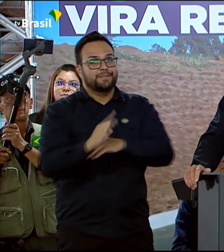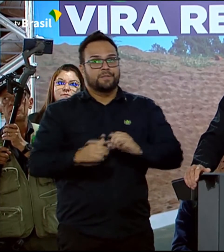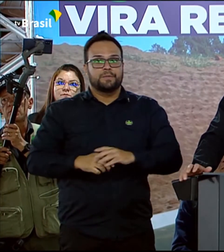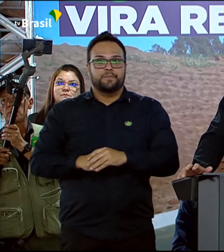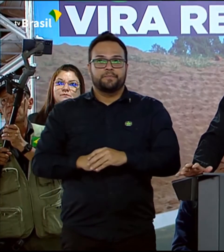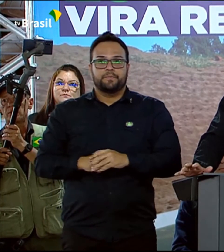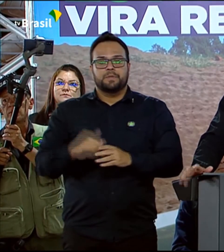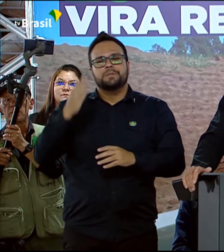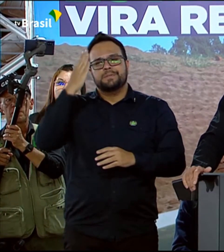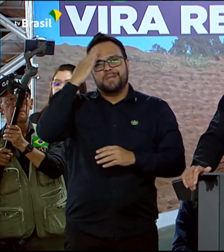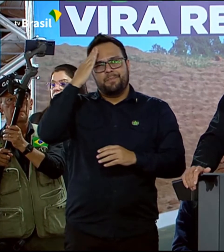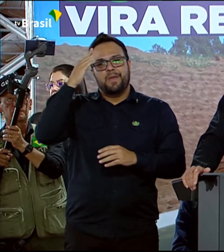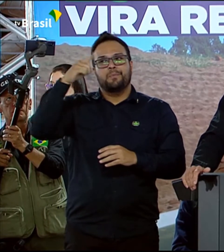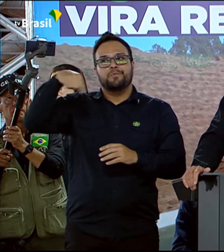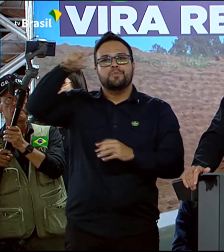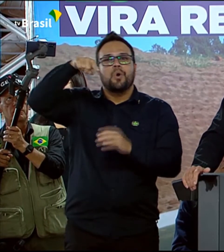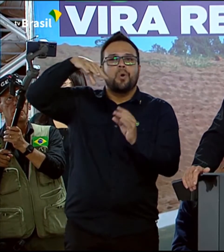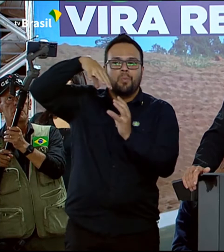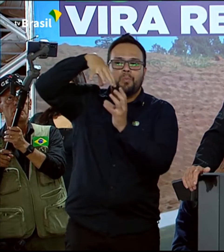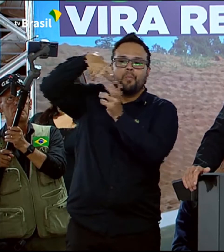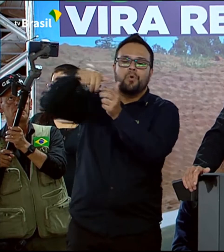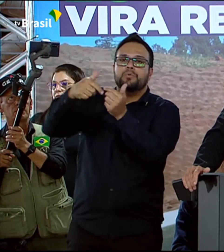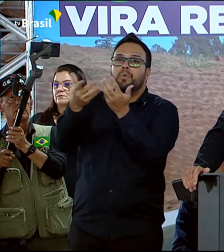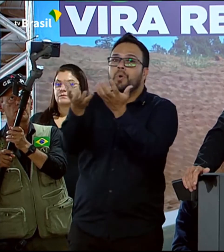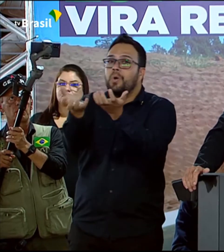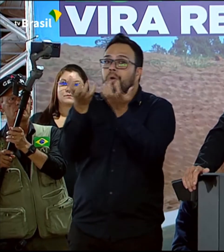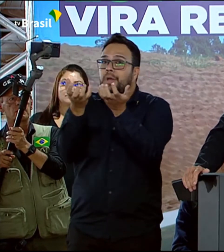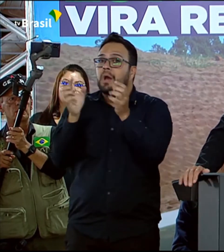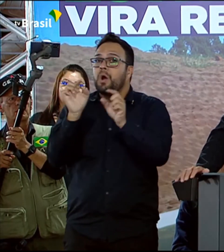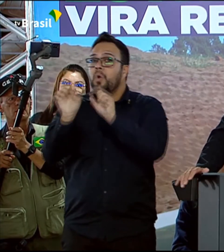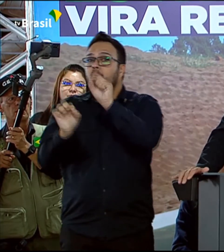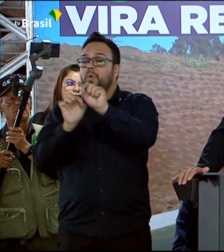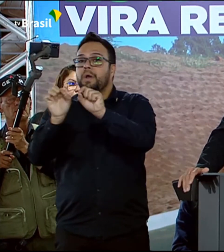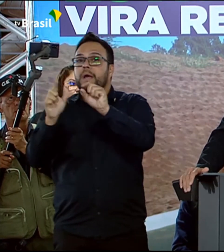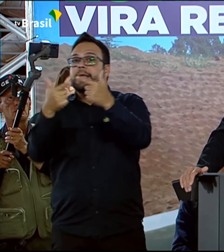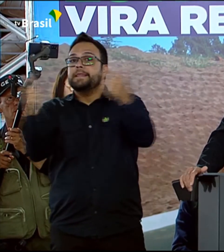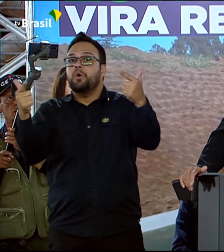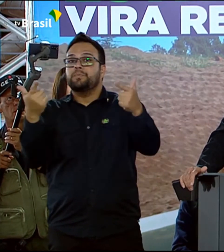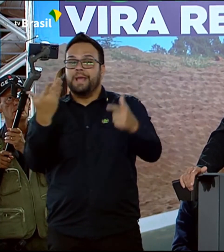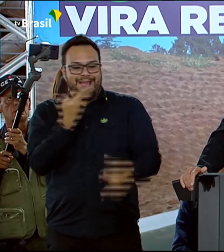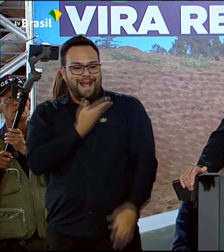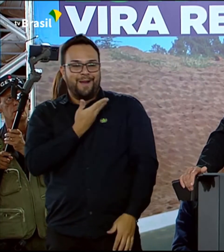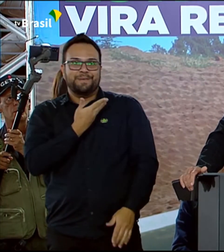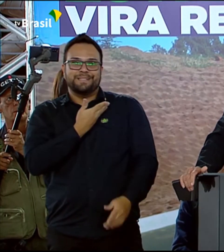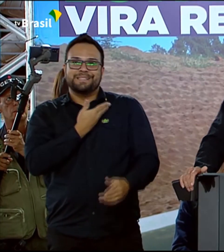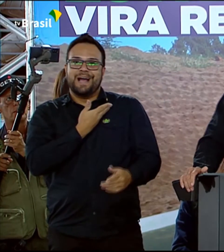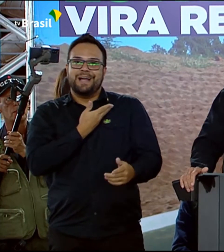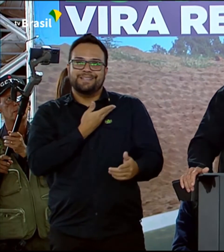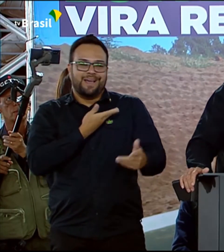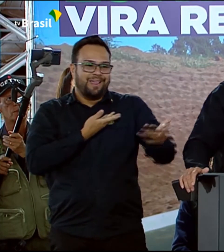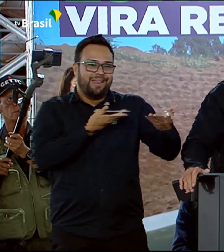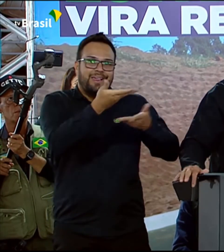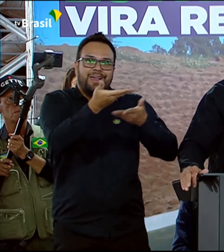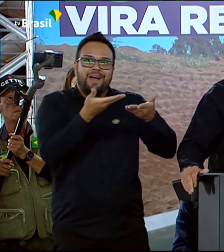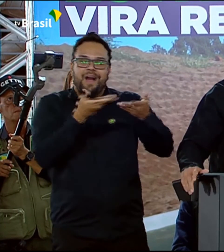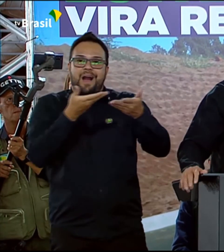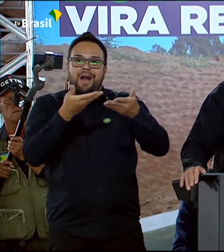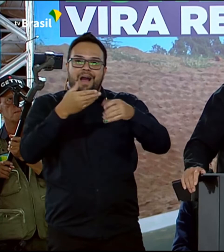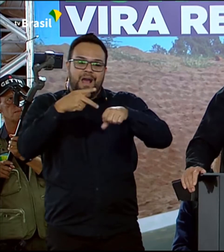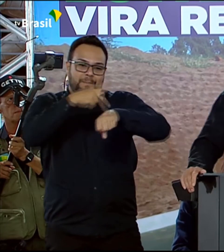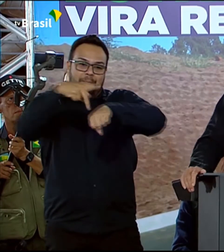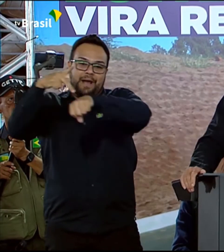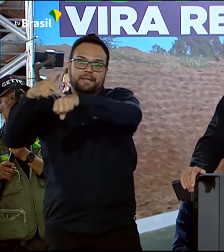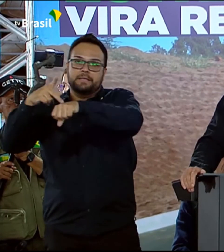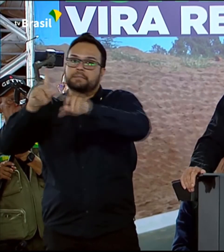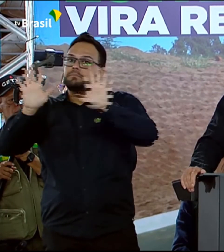sancionou nesta sexta-feira o projeto de lei que atualiza o estatuto da advocacia Norma que define os direitos